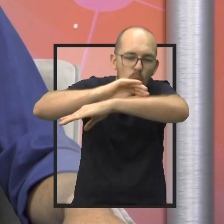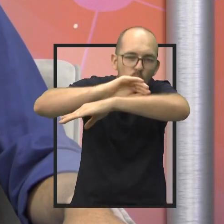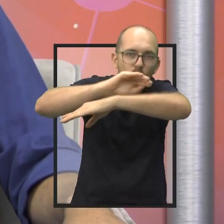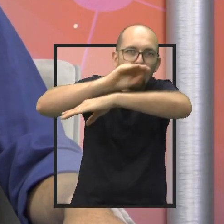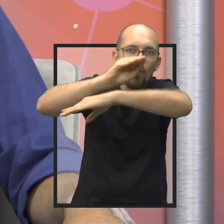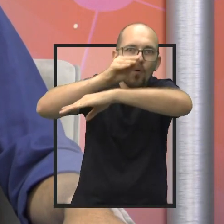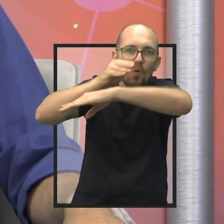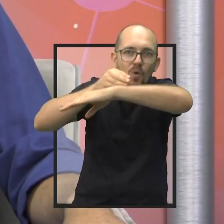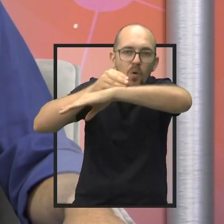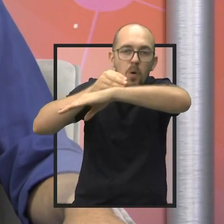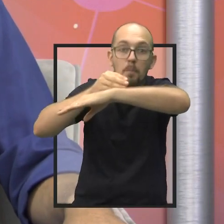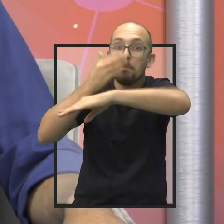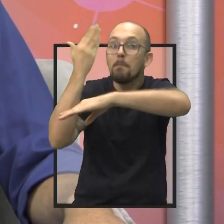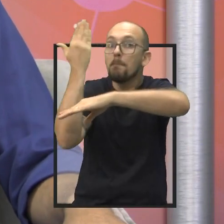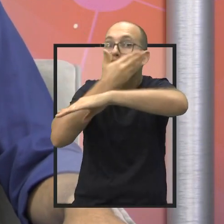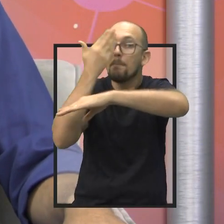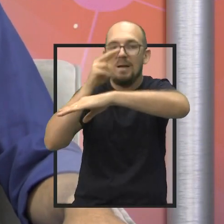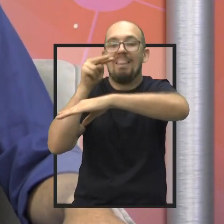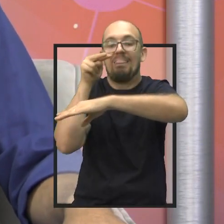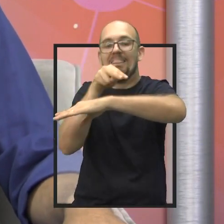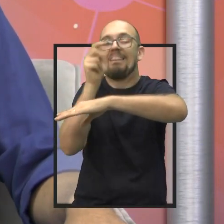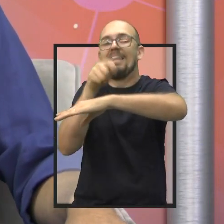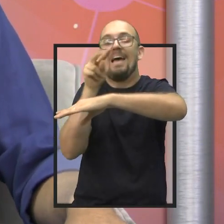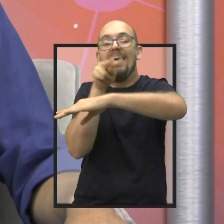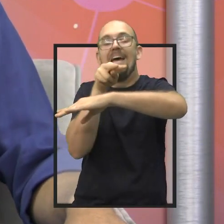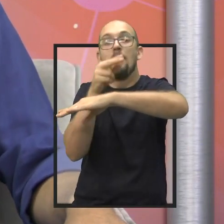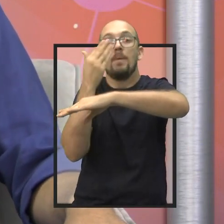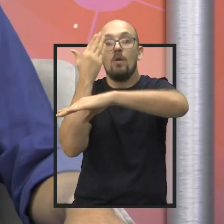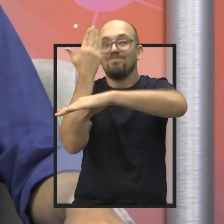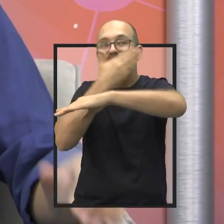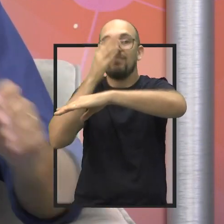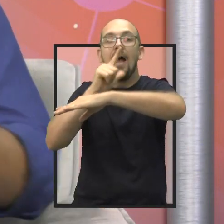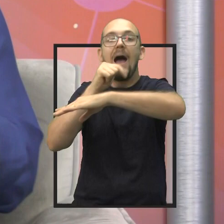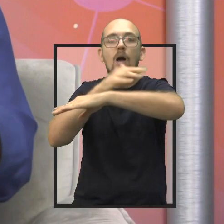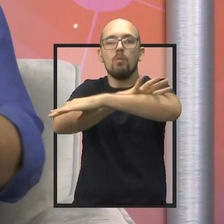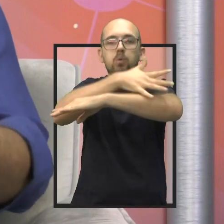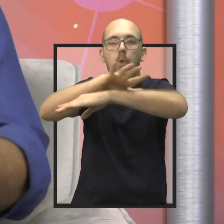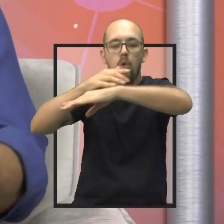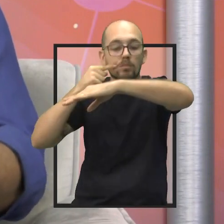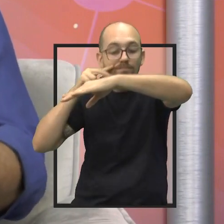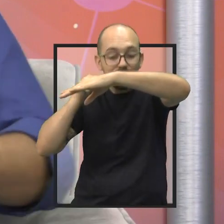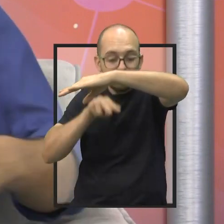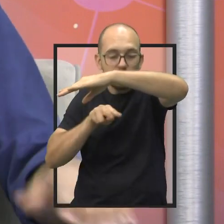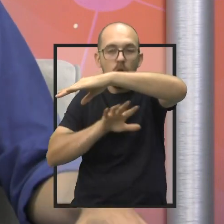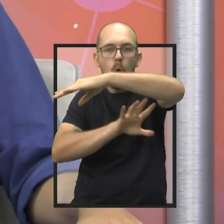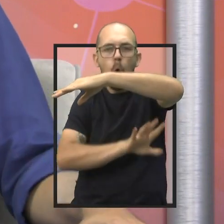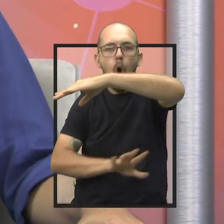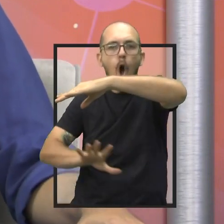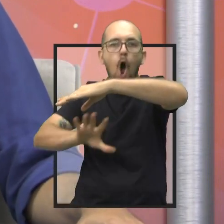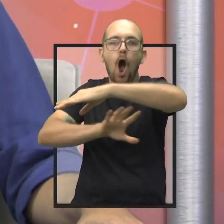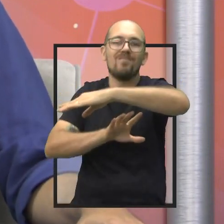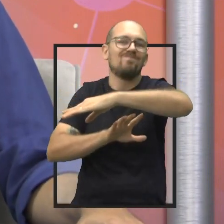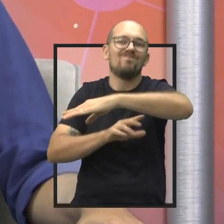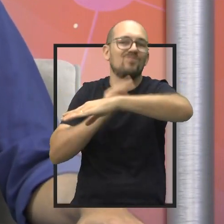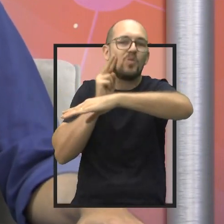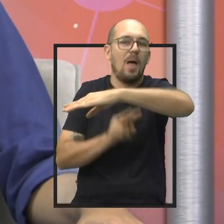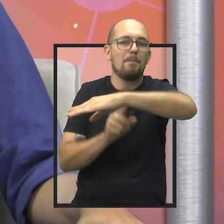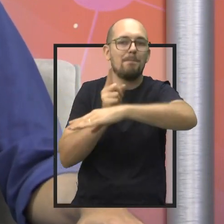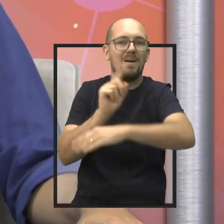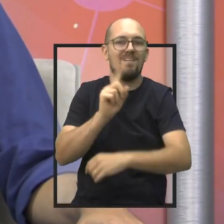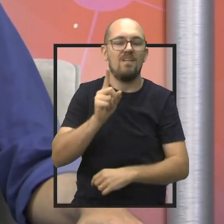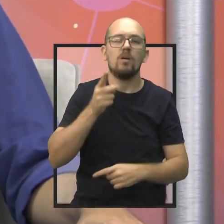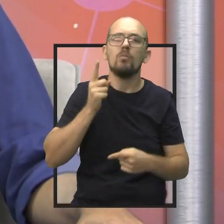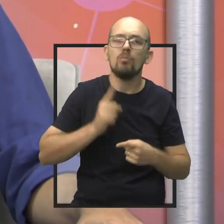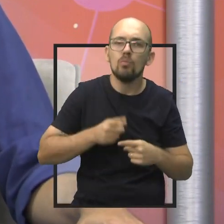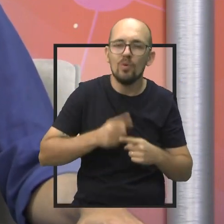casos sintomáticos, mas grande parte que fica embaixo ali, que a gente não consegue fazer o diagnóstico, são de casos